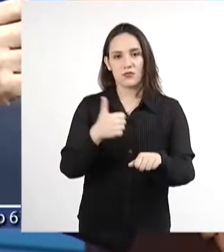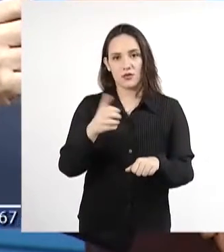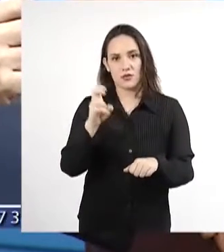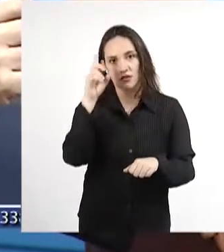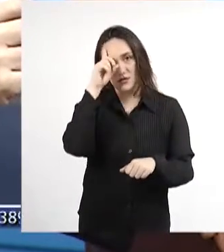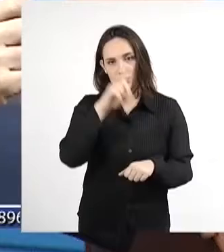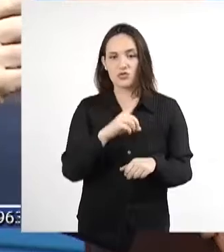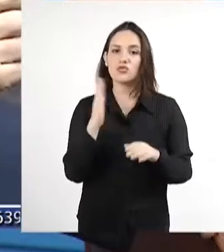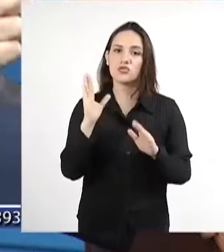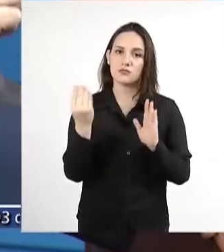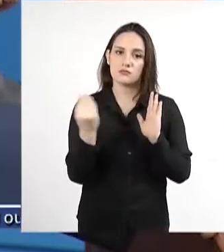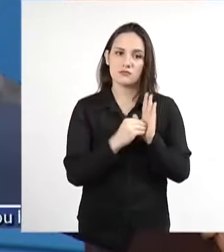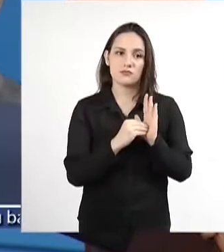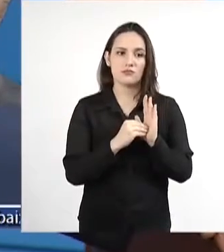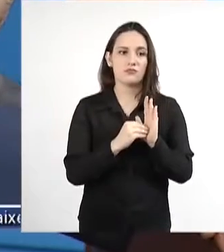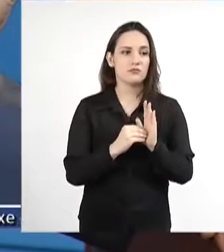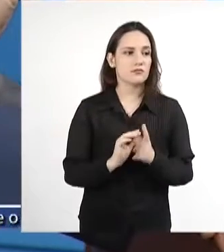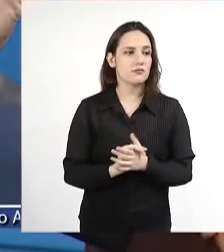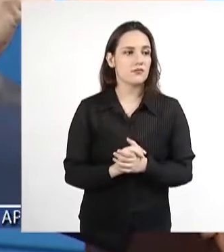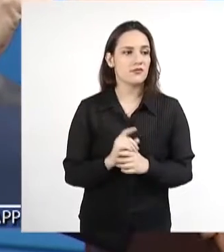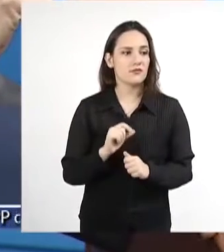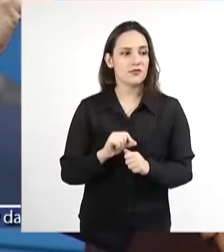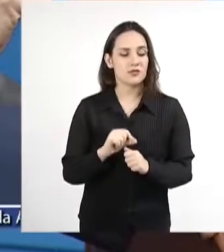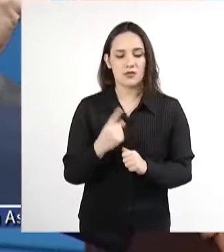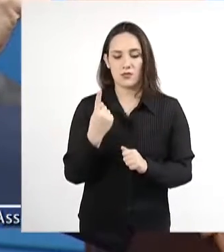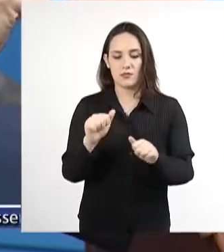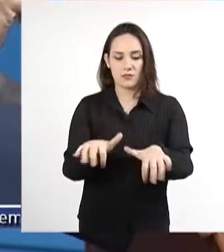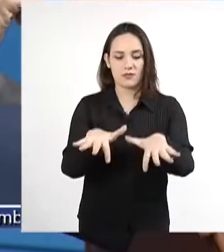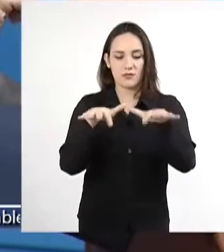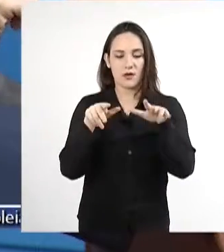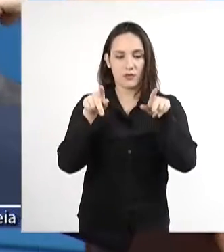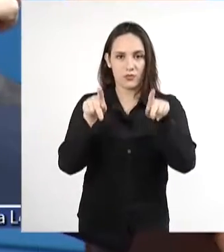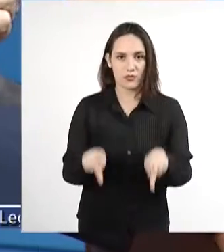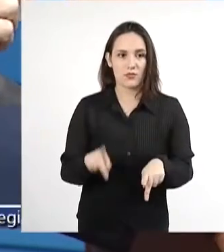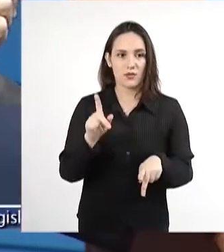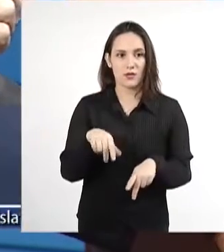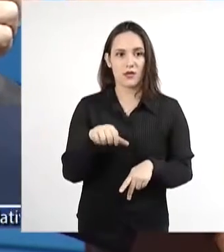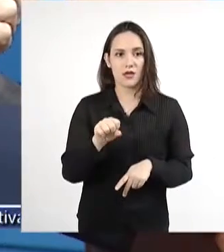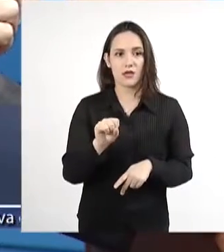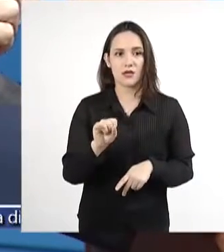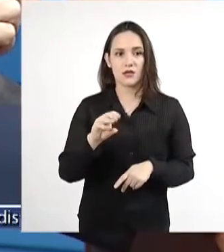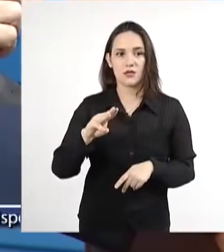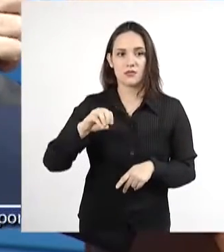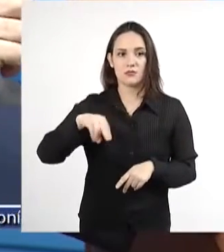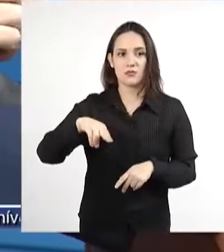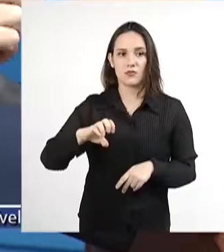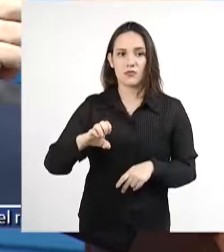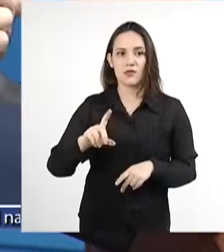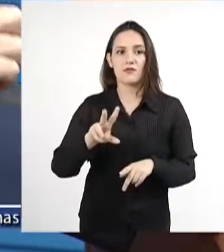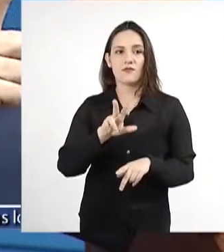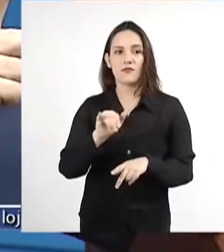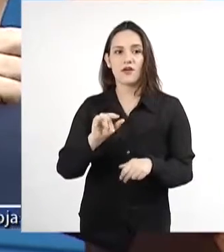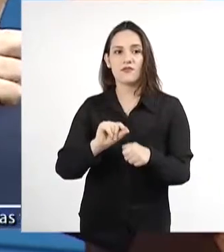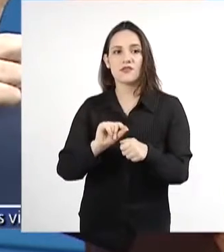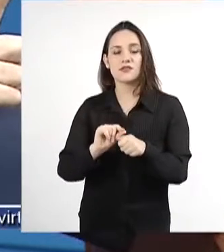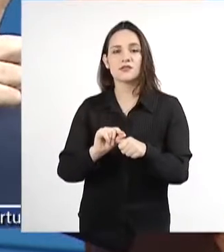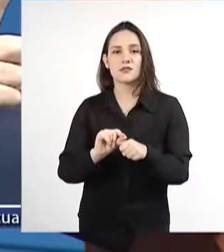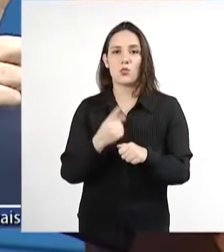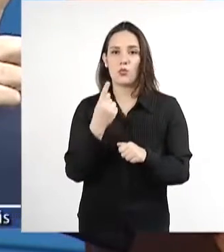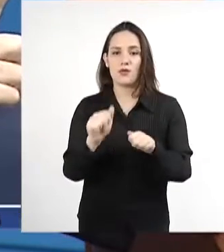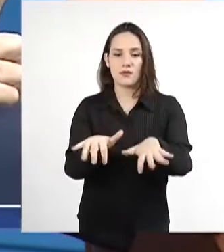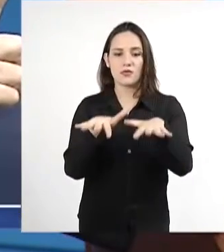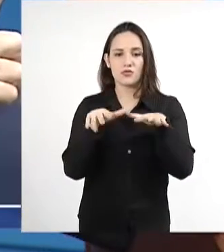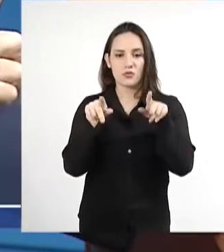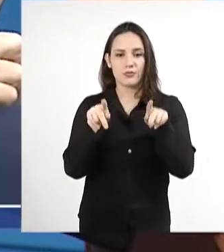marcado data, para se fazer uma audiência pública. A Simone vai produzir uma audiência pública na CCJ do